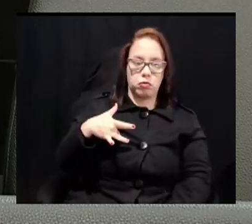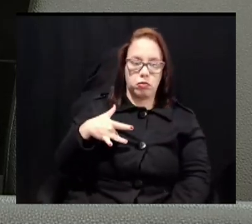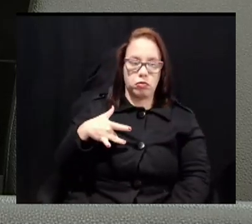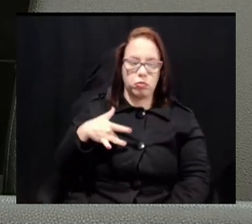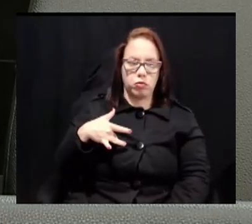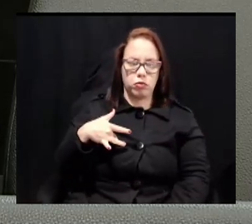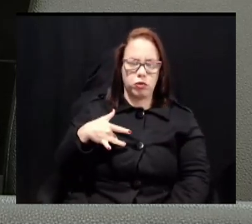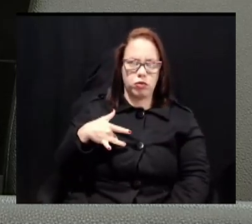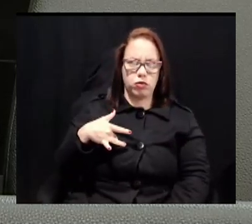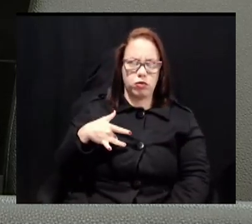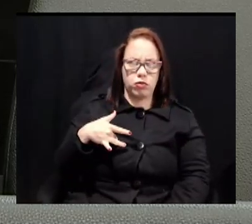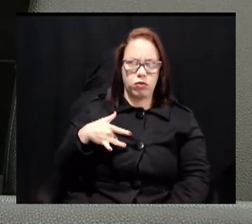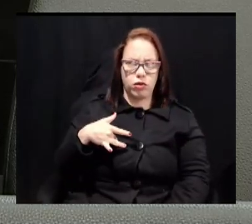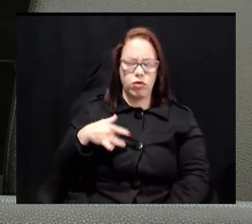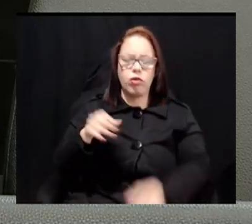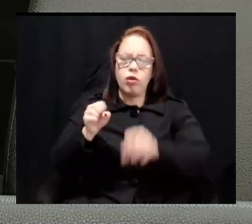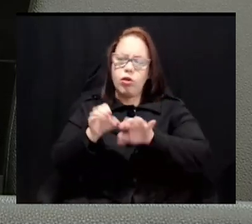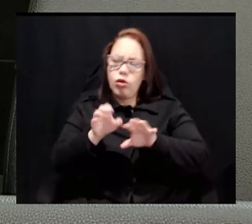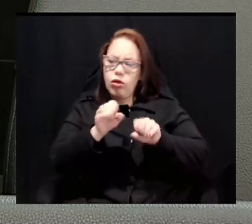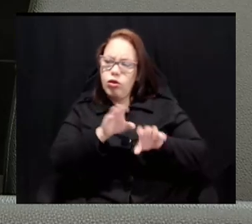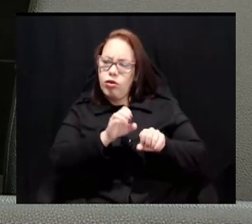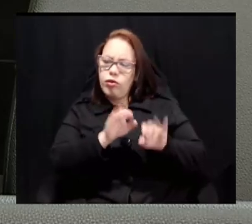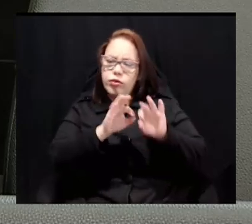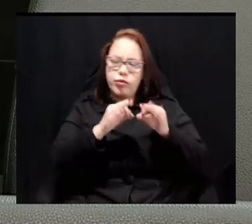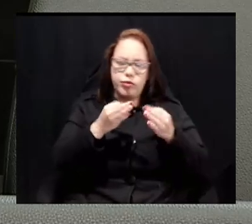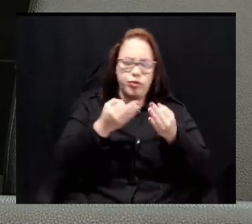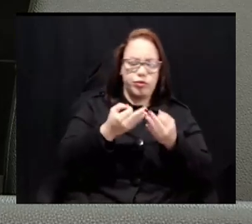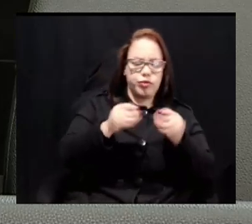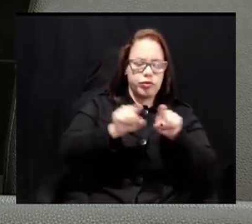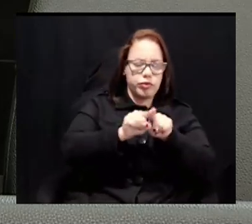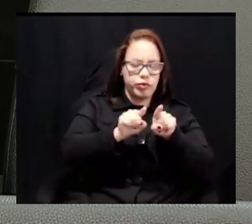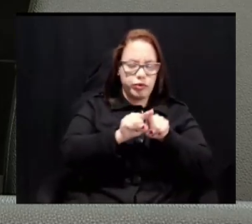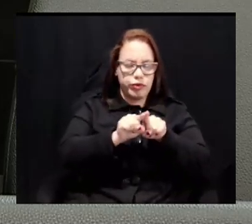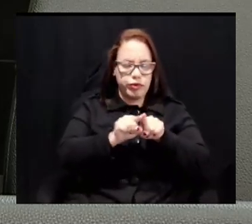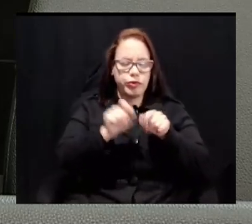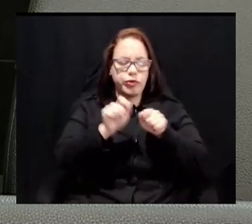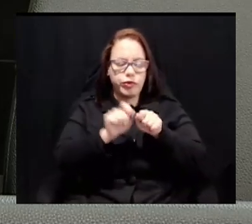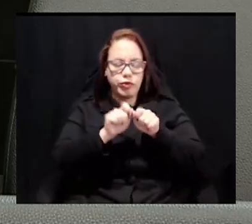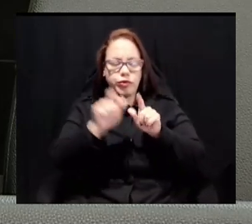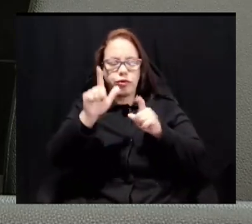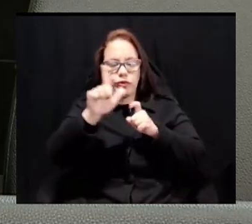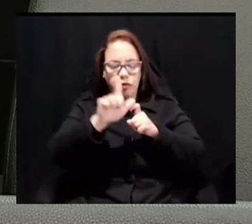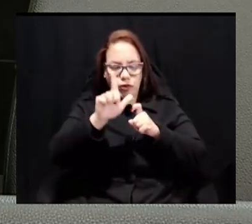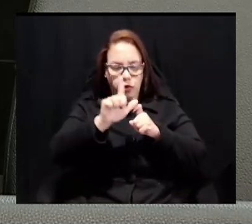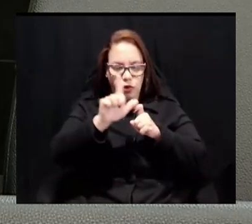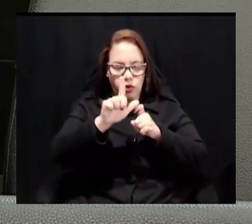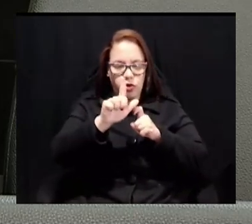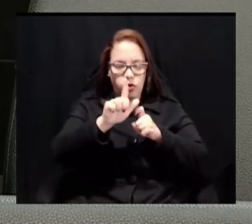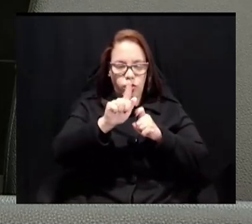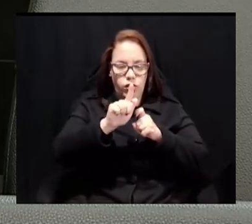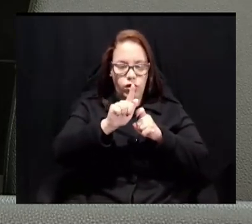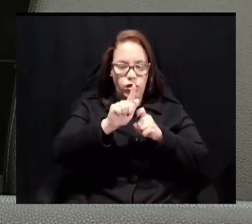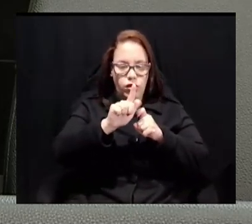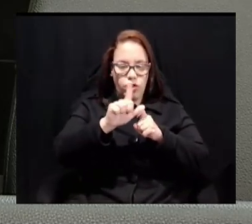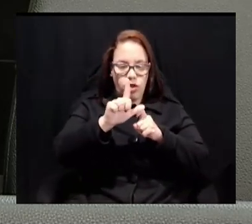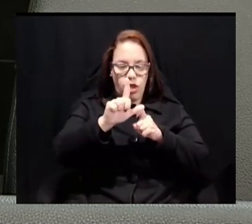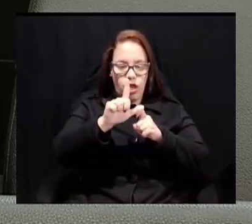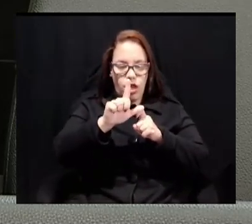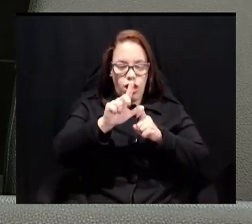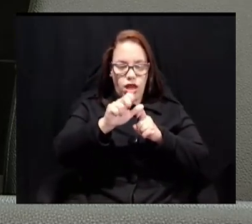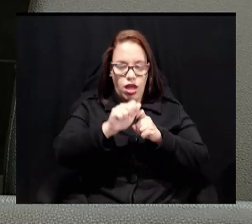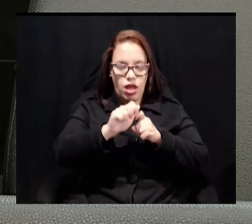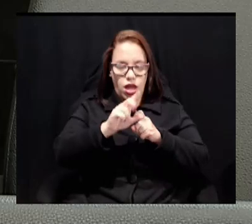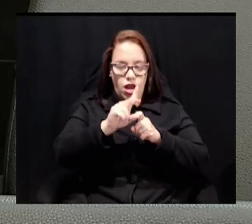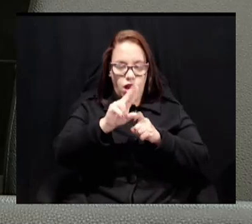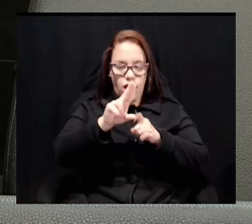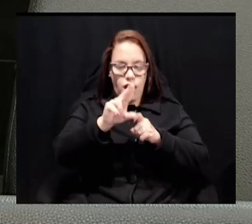área de educação, com a família também, fazem os laudos também, é uma instituição renomada